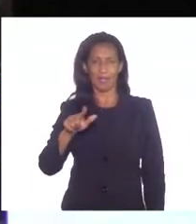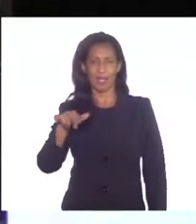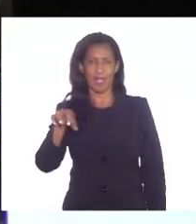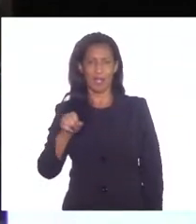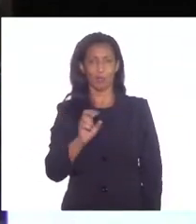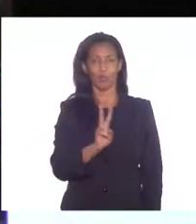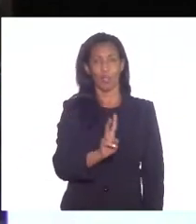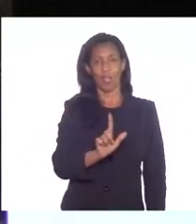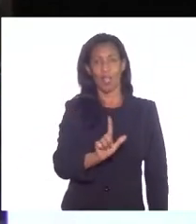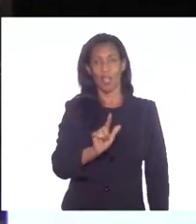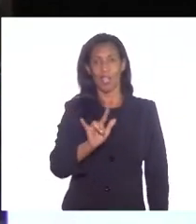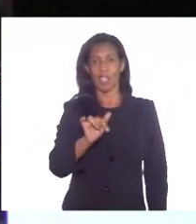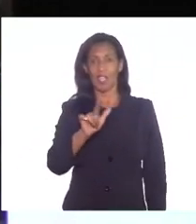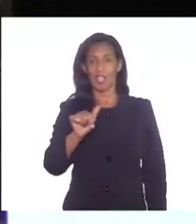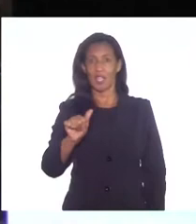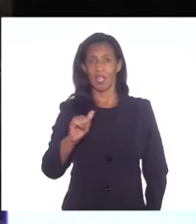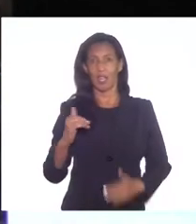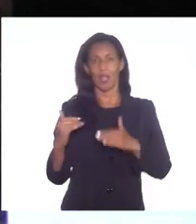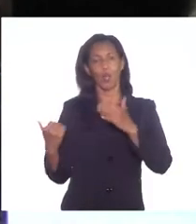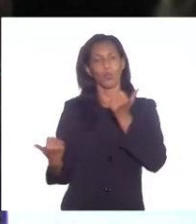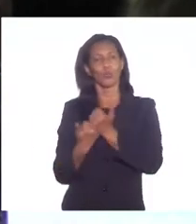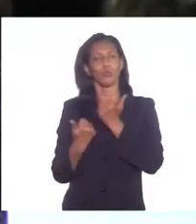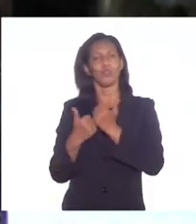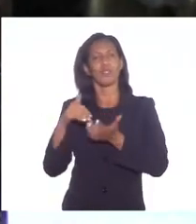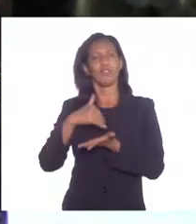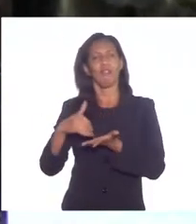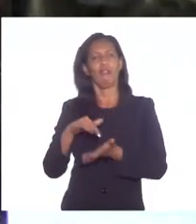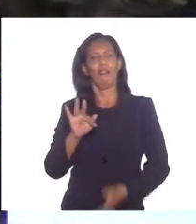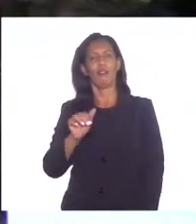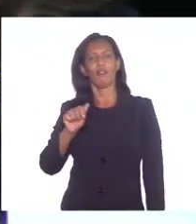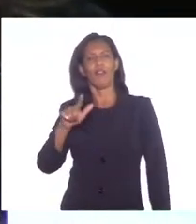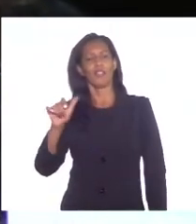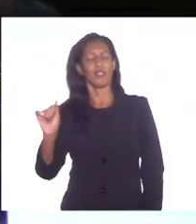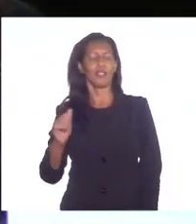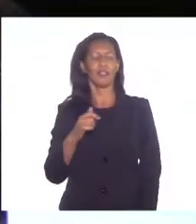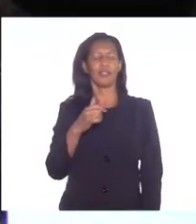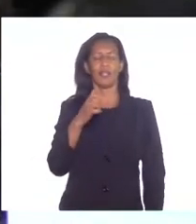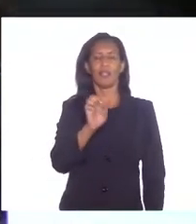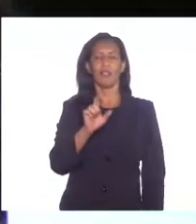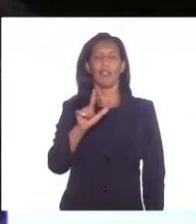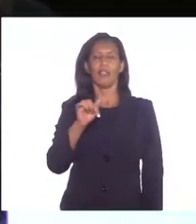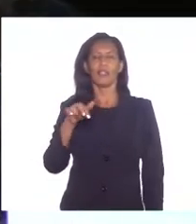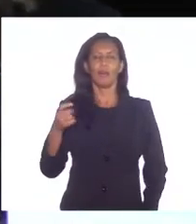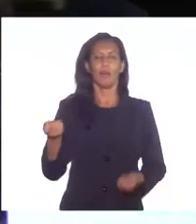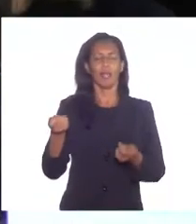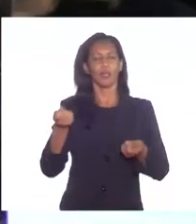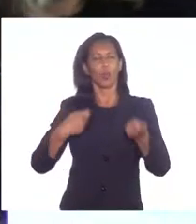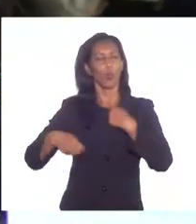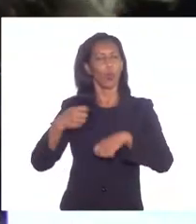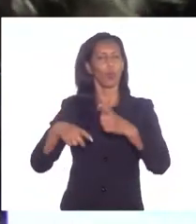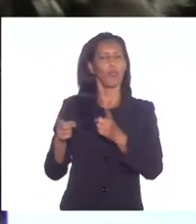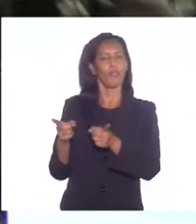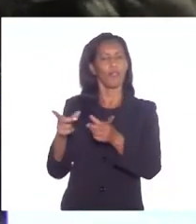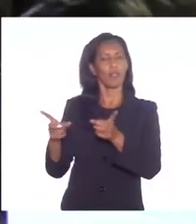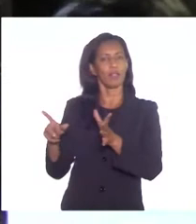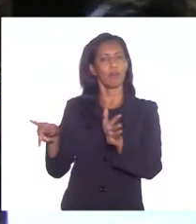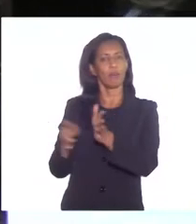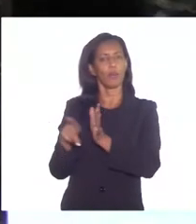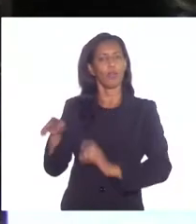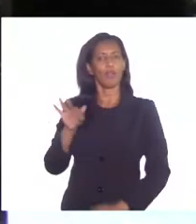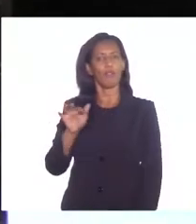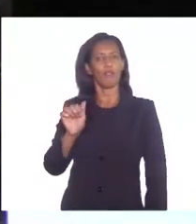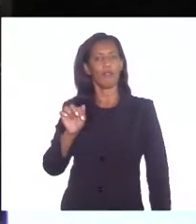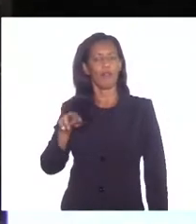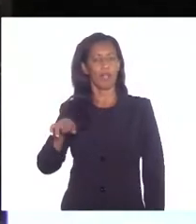Lilian Lima, subsecretária-geral da Fazenda, a nossa amiga Elizabeth Mauro, subsecretária do Controle Interno da Fazenda,